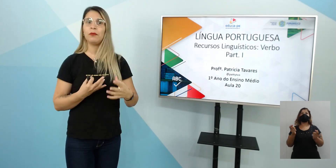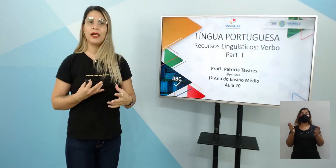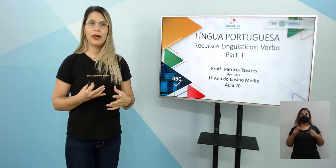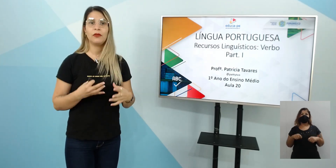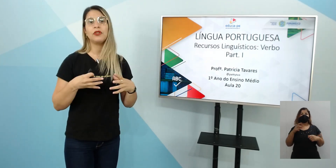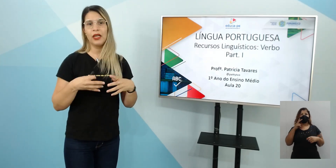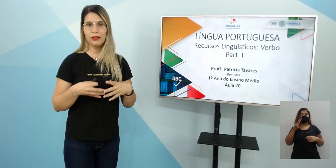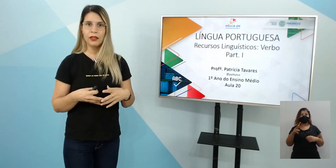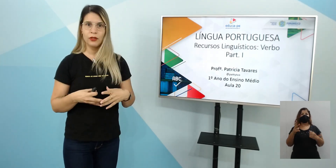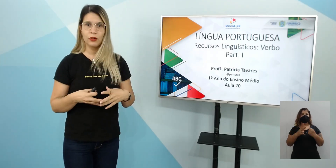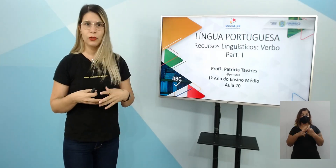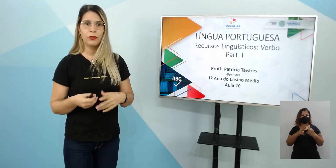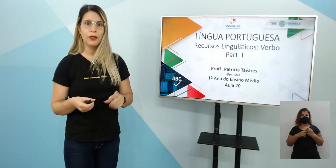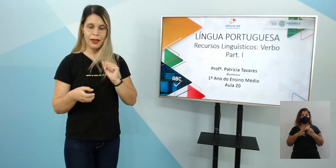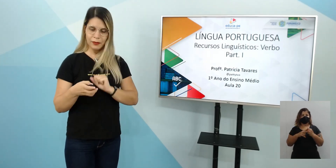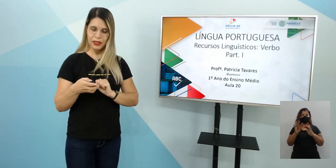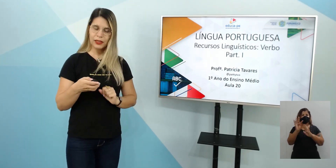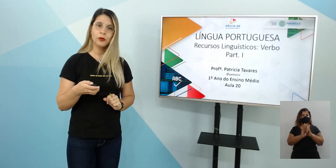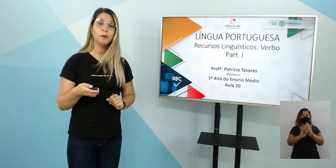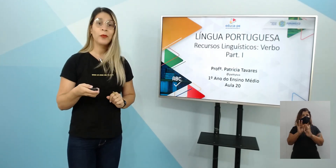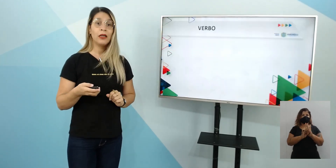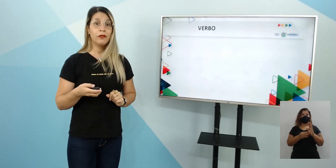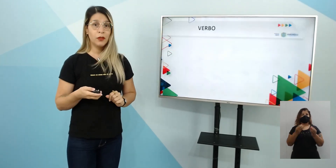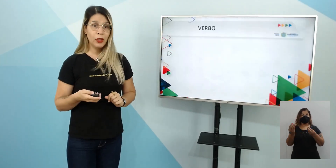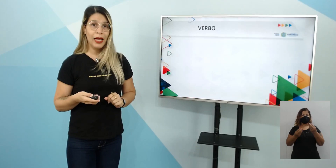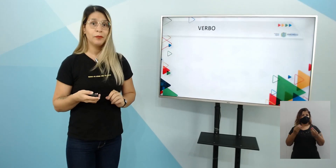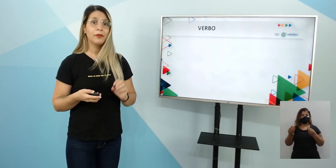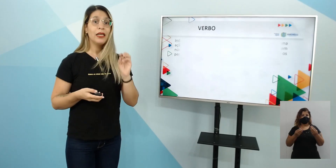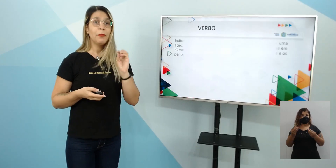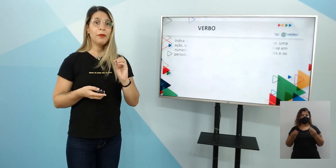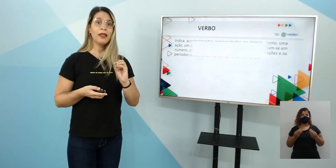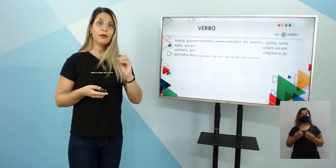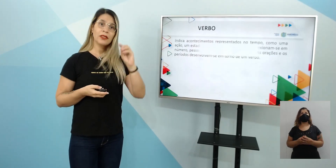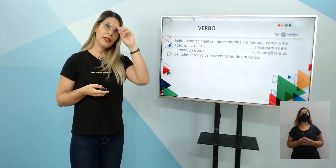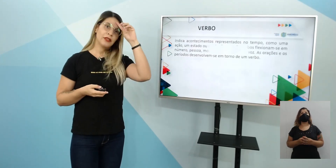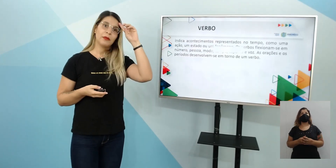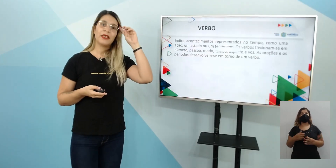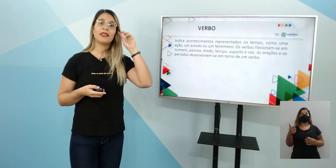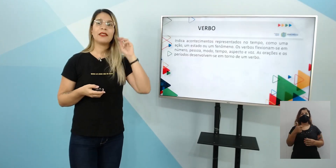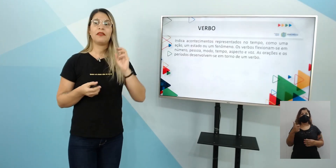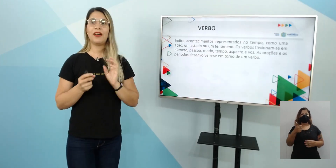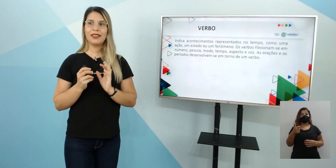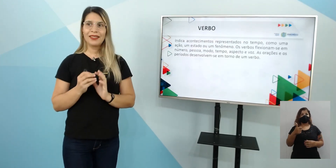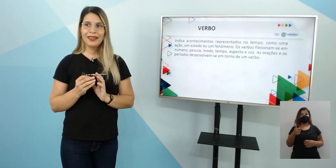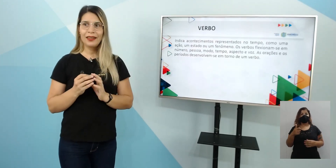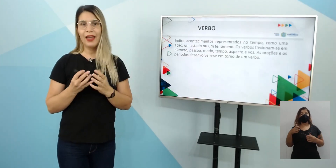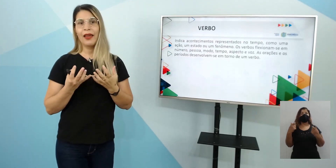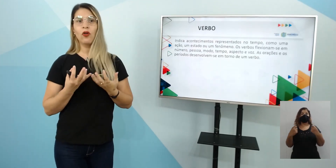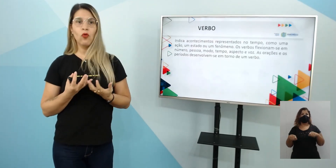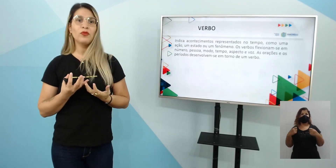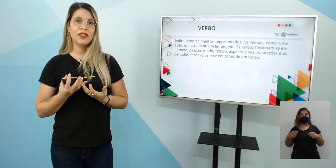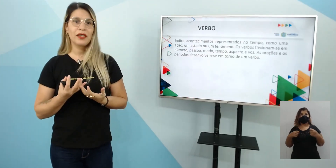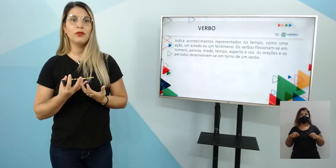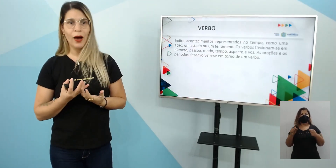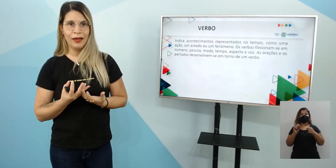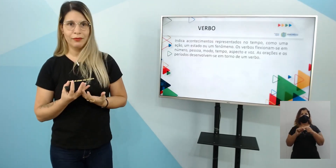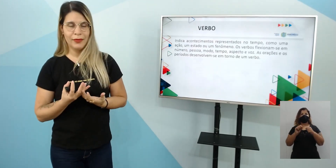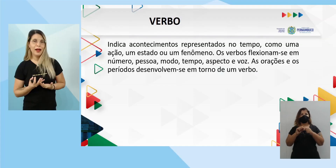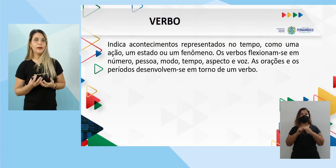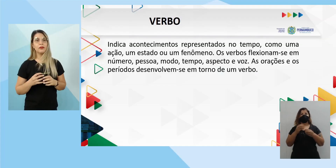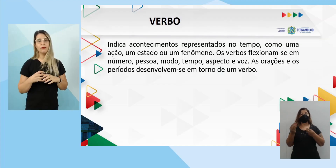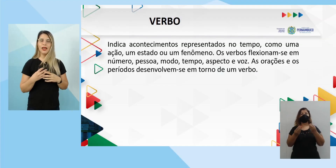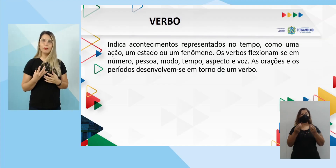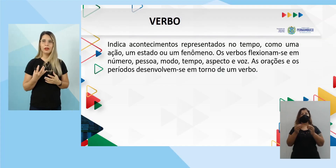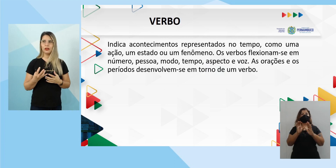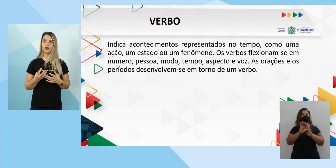verbos aplicados em textos, tá? Então, vamos lá. Primeira coisa que a gente precisa fazer é conceituar,